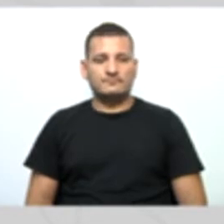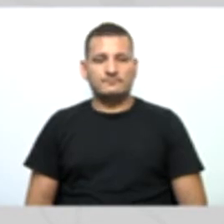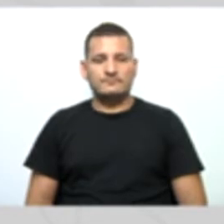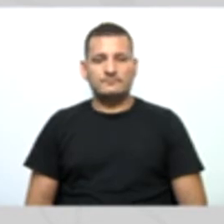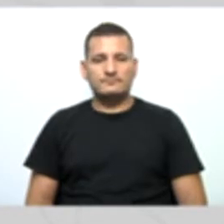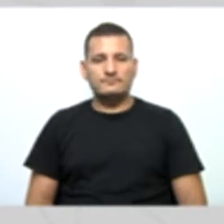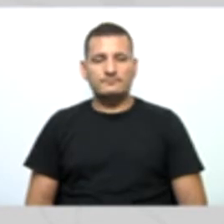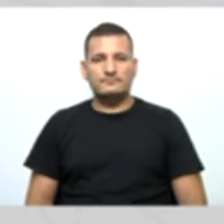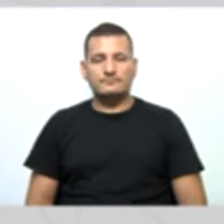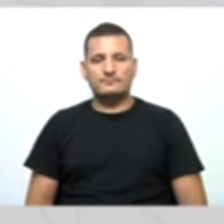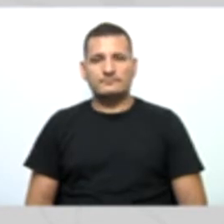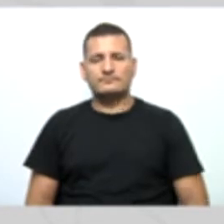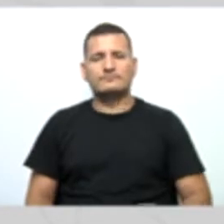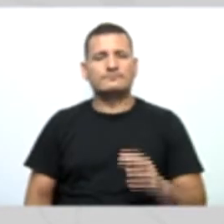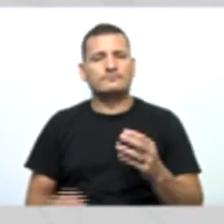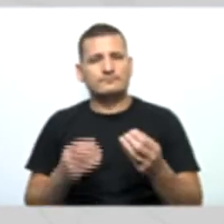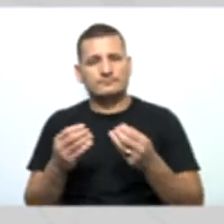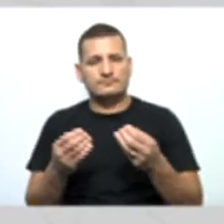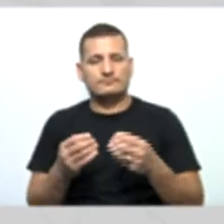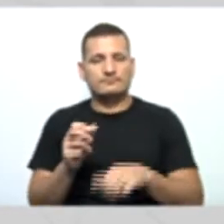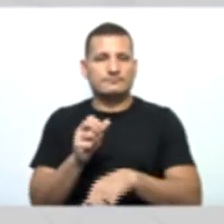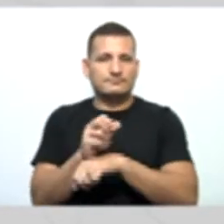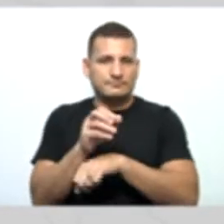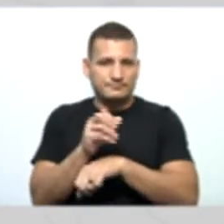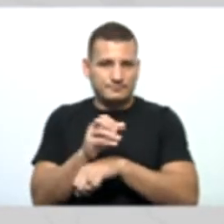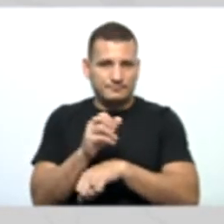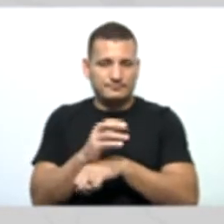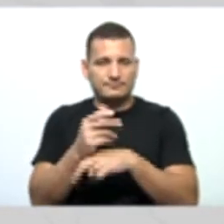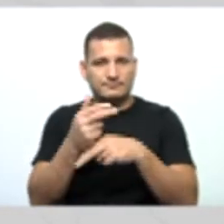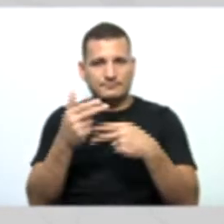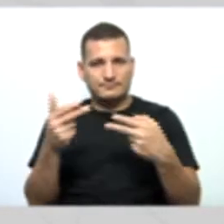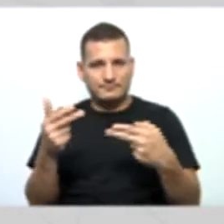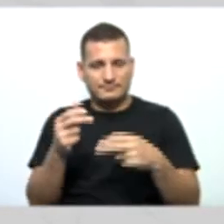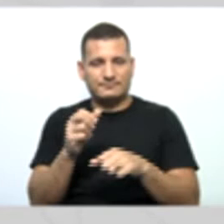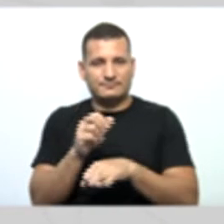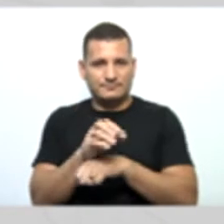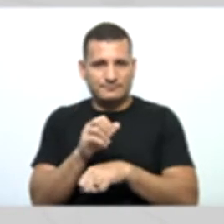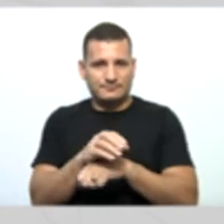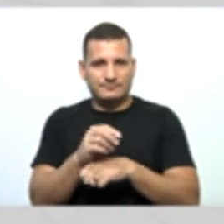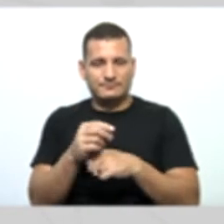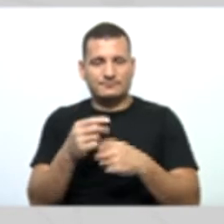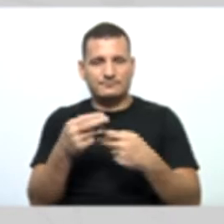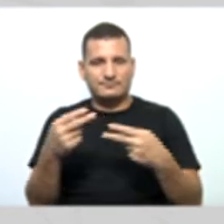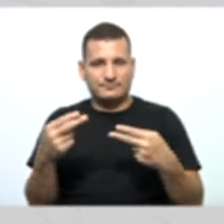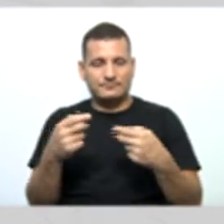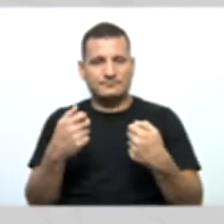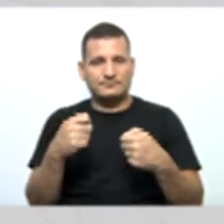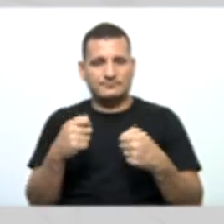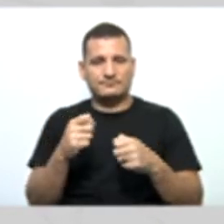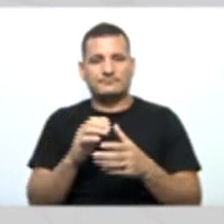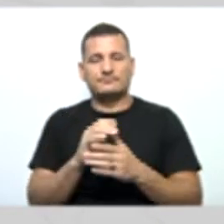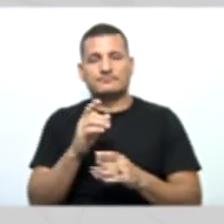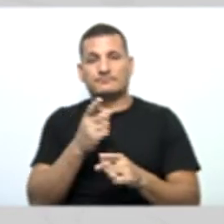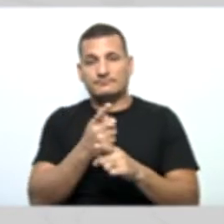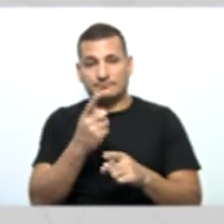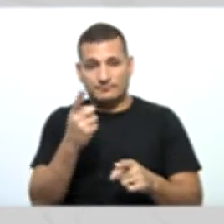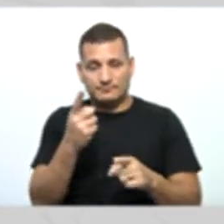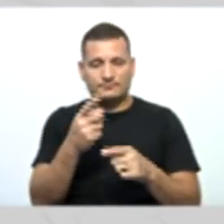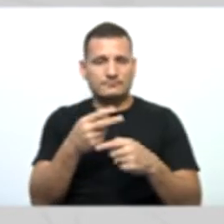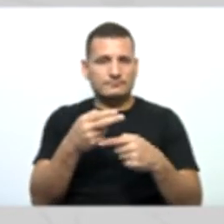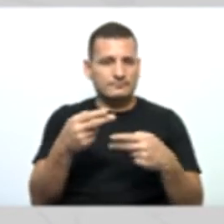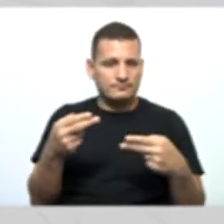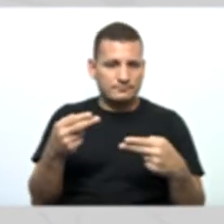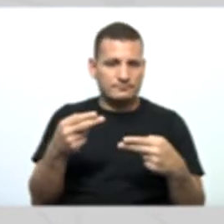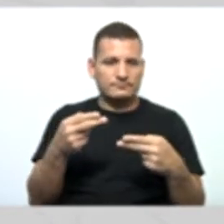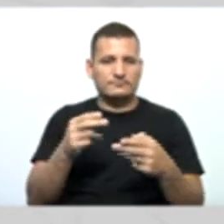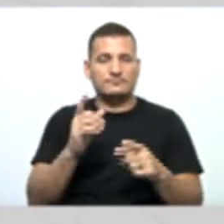Como a gente está falando orientado a objetos, a gente precisa identificar os objetos,